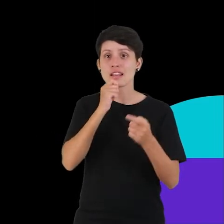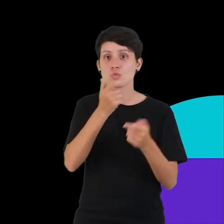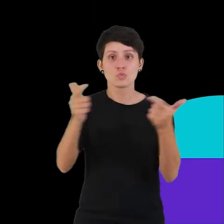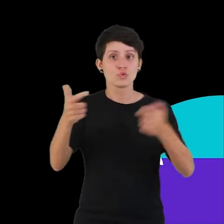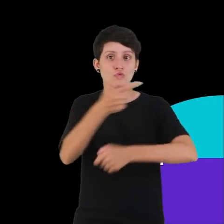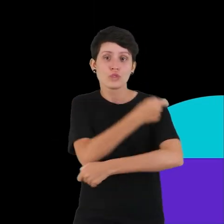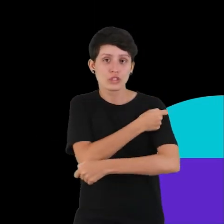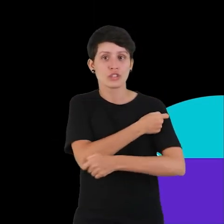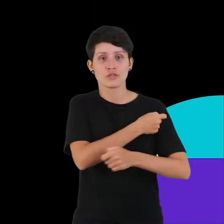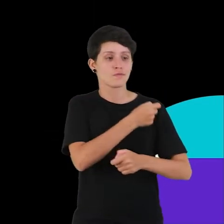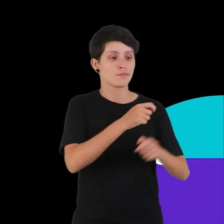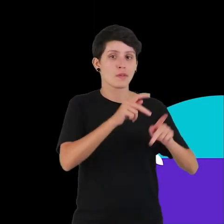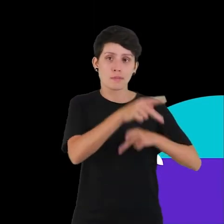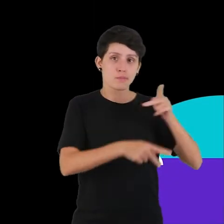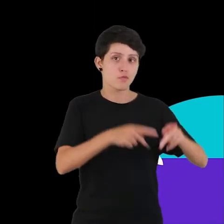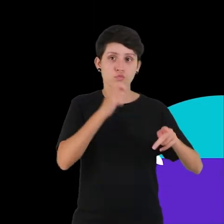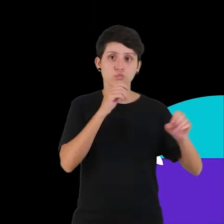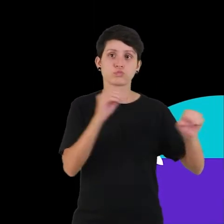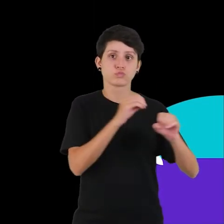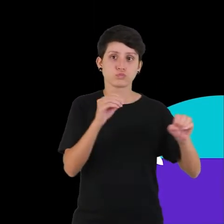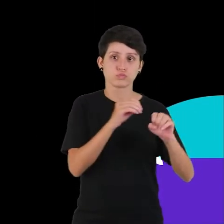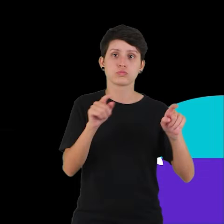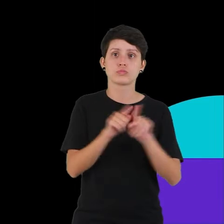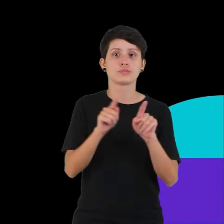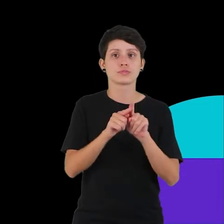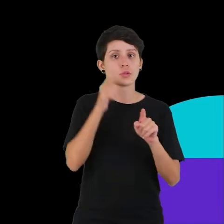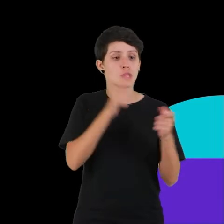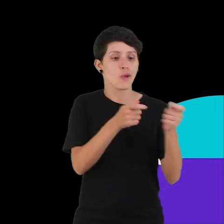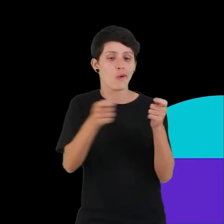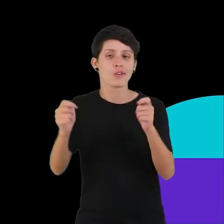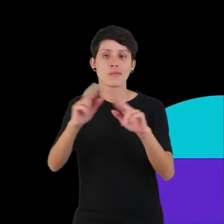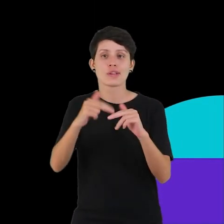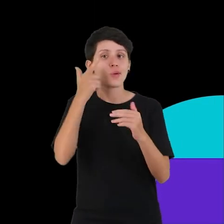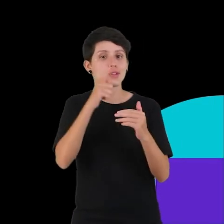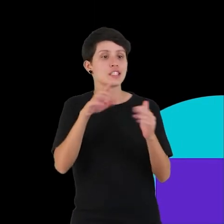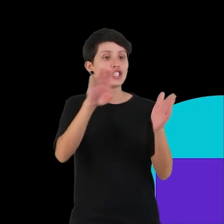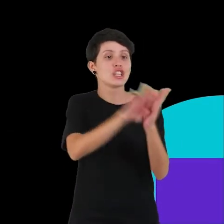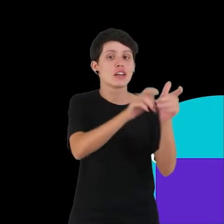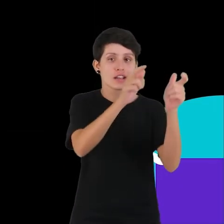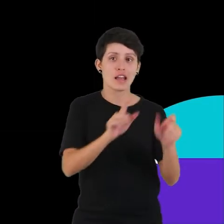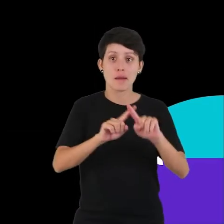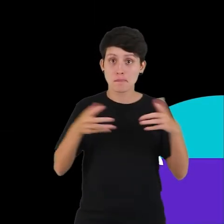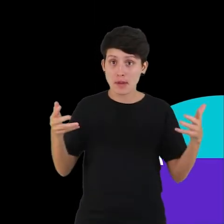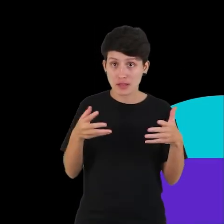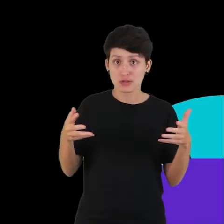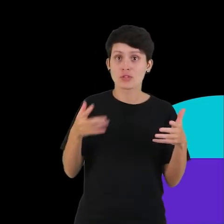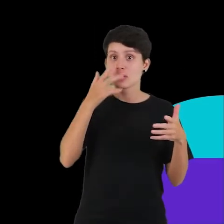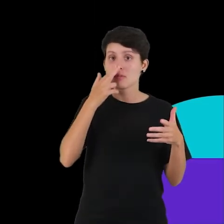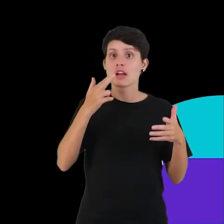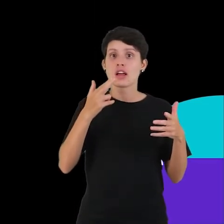problema em relação à cobertura vacinal por conta de logística. Mas hoje, os países ricos estão com o problema